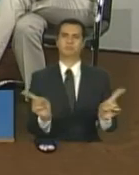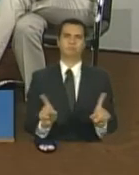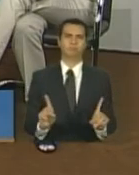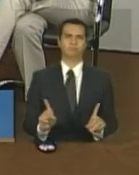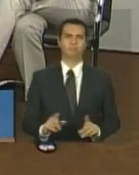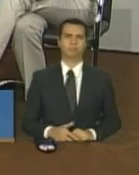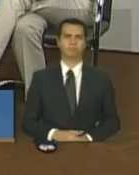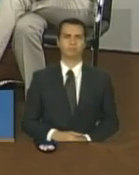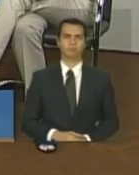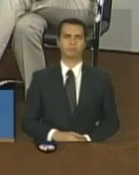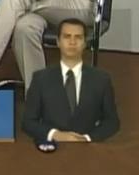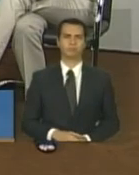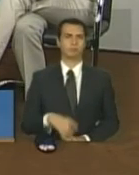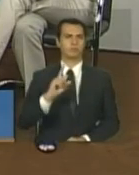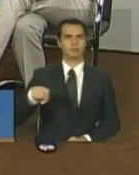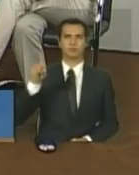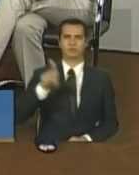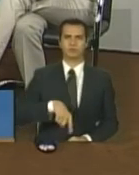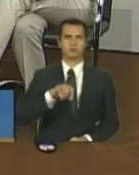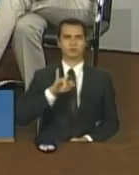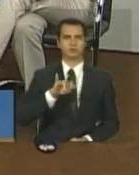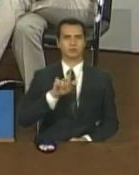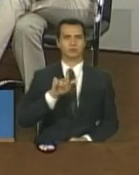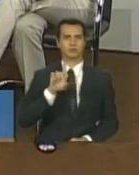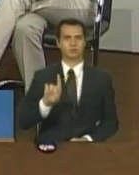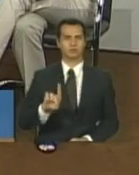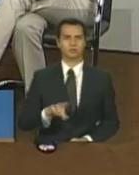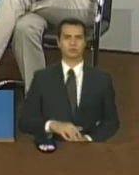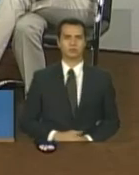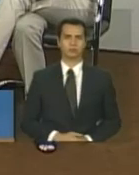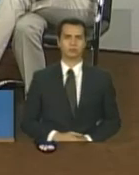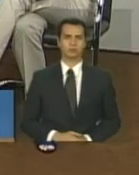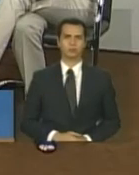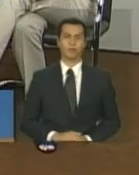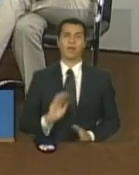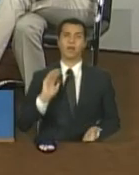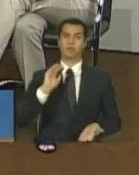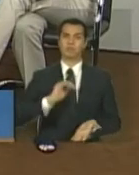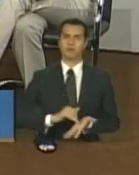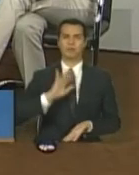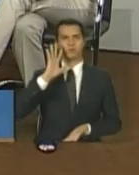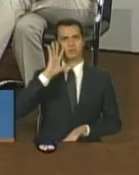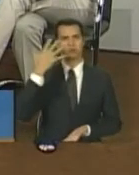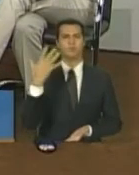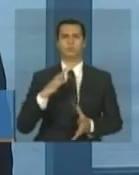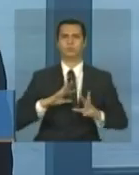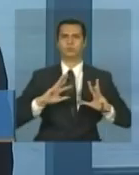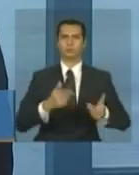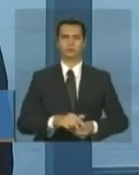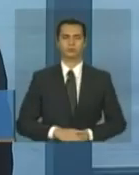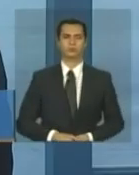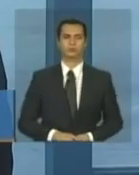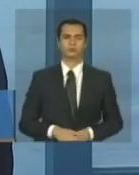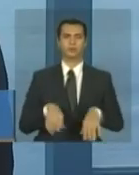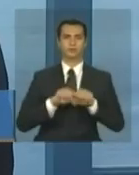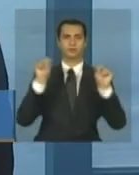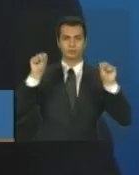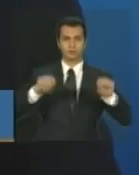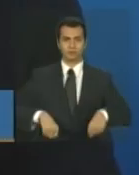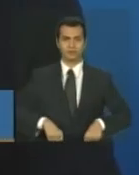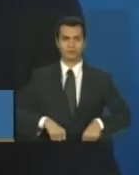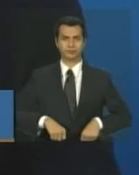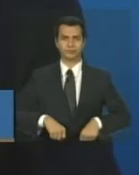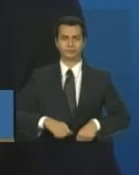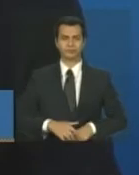o recurso do isso ele deixa de receber o recurso do jeito né até resolvido a situação é o sistema